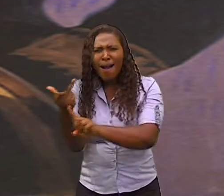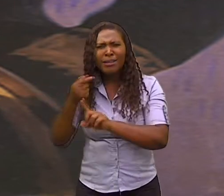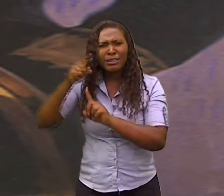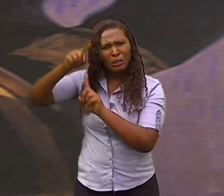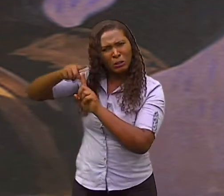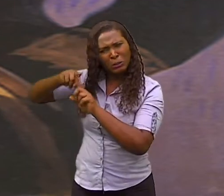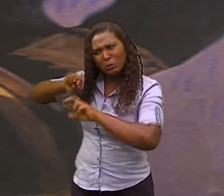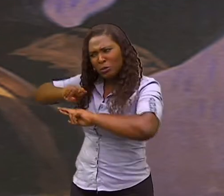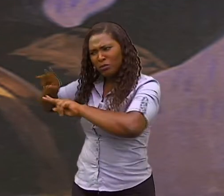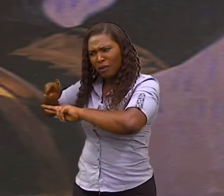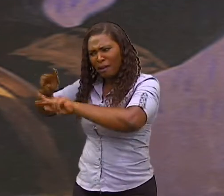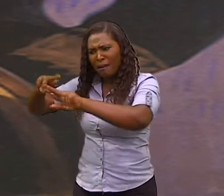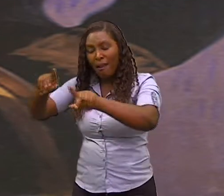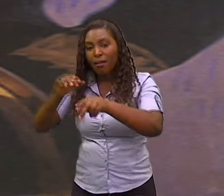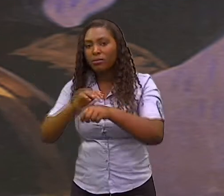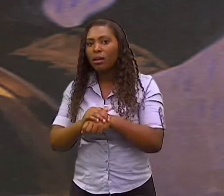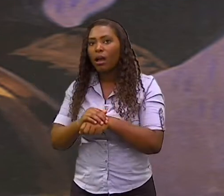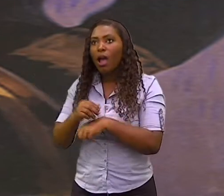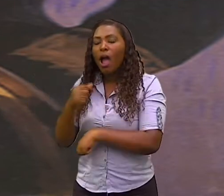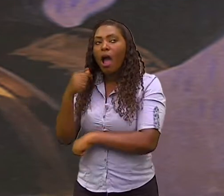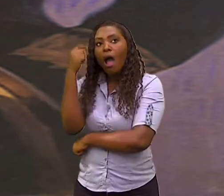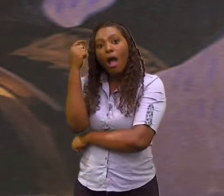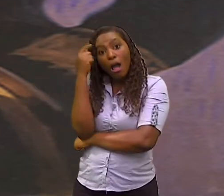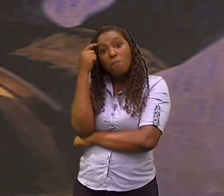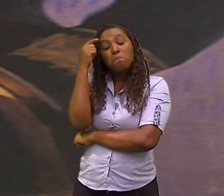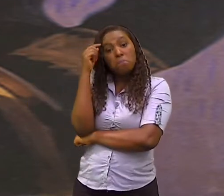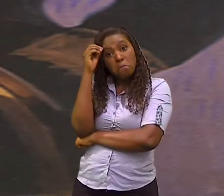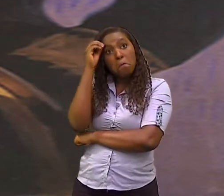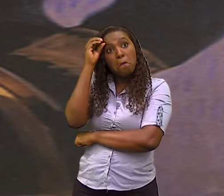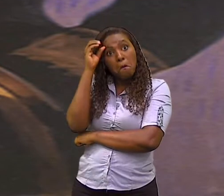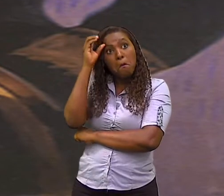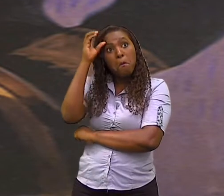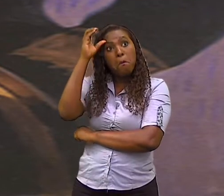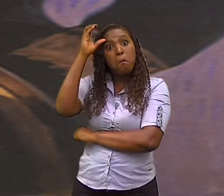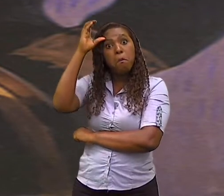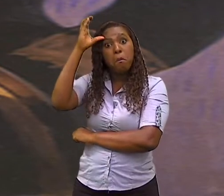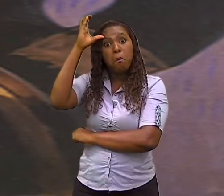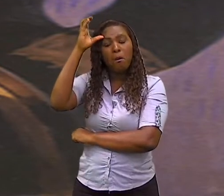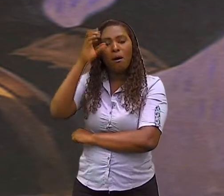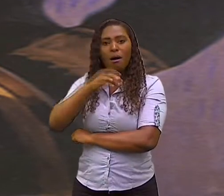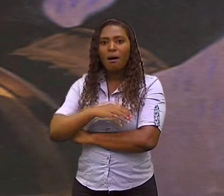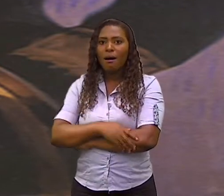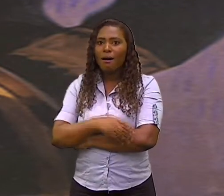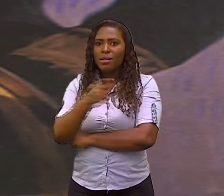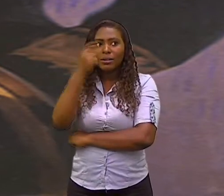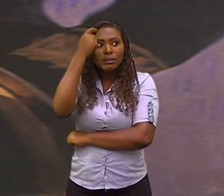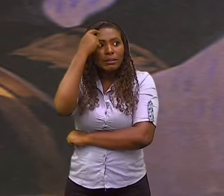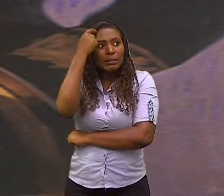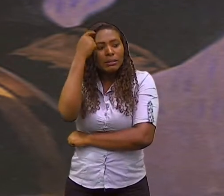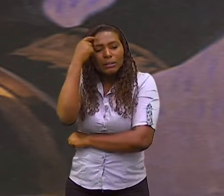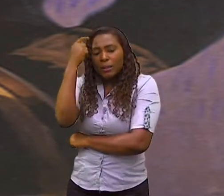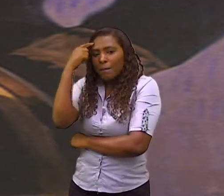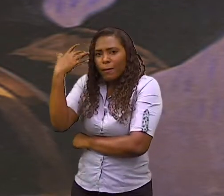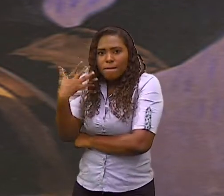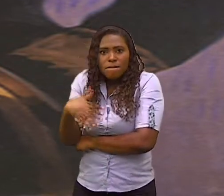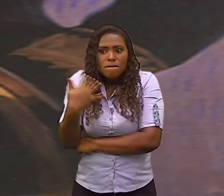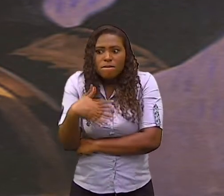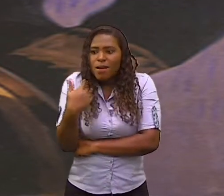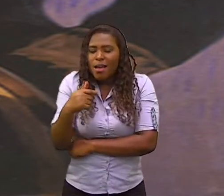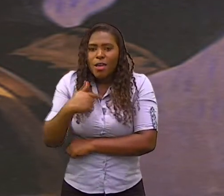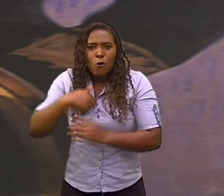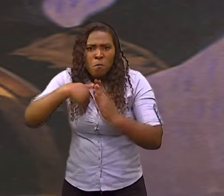artísticos, a cabeça de Portinari ferveu. E ele automaticamente, você vê